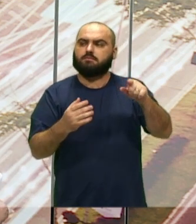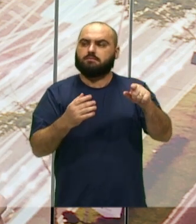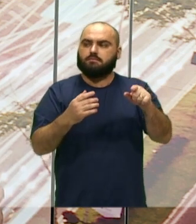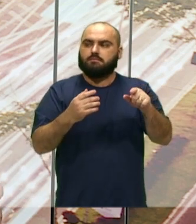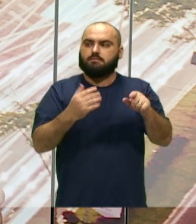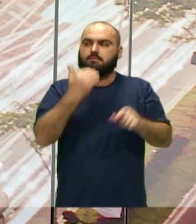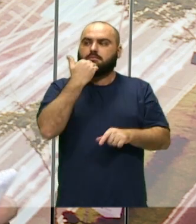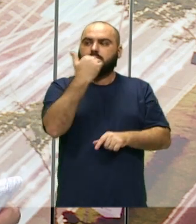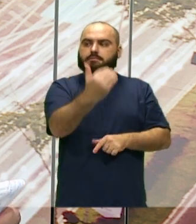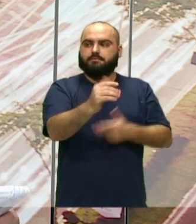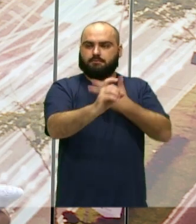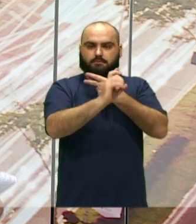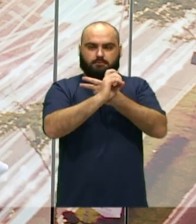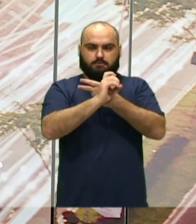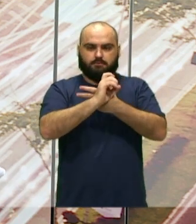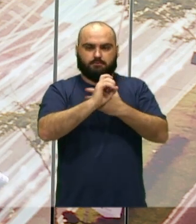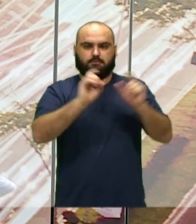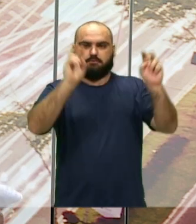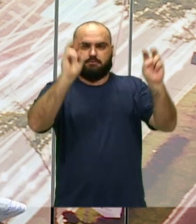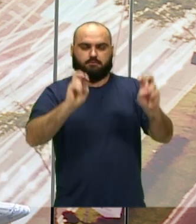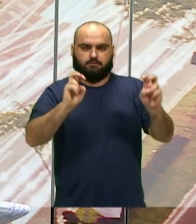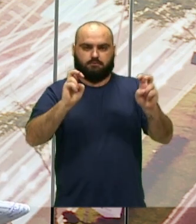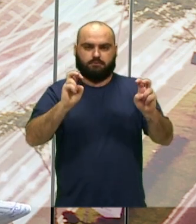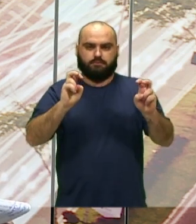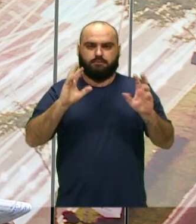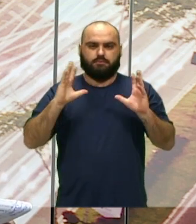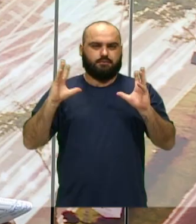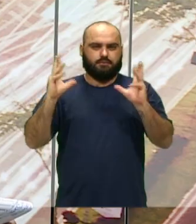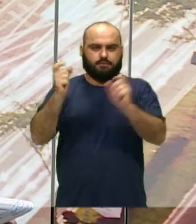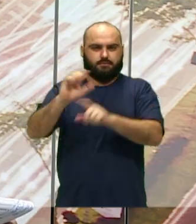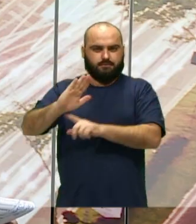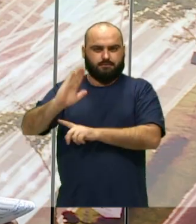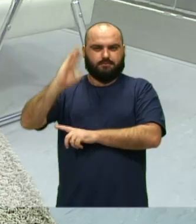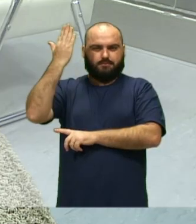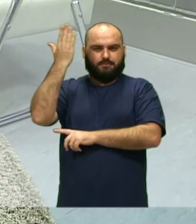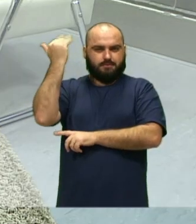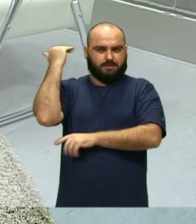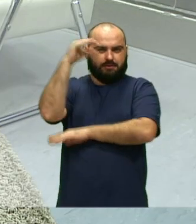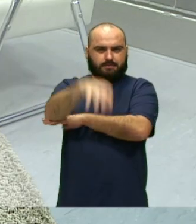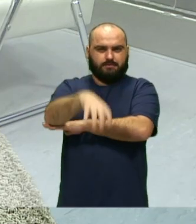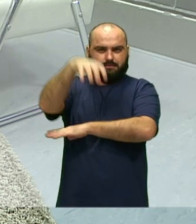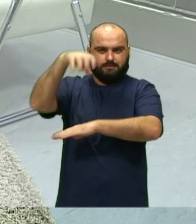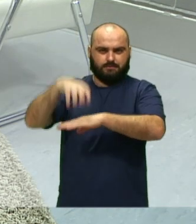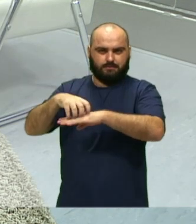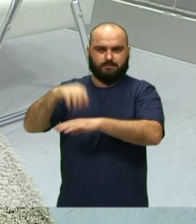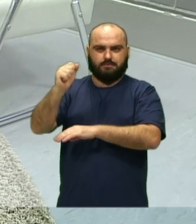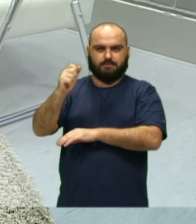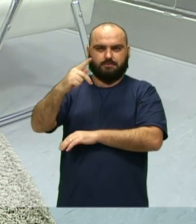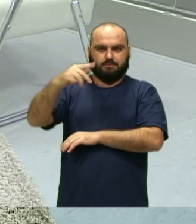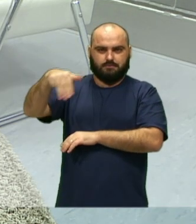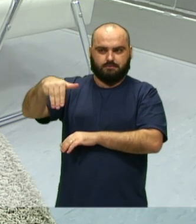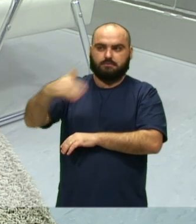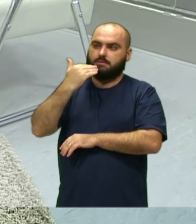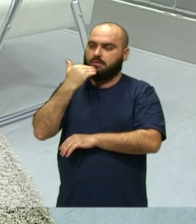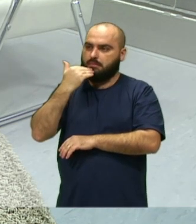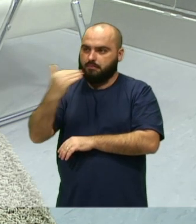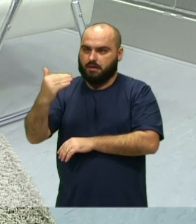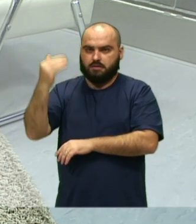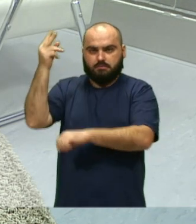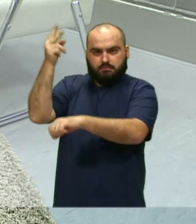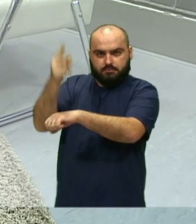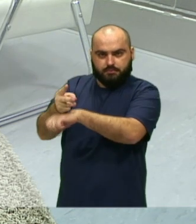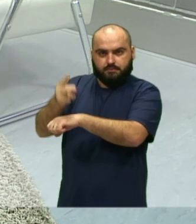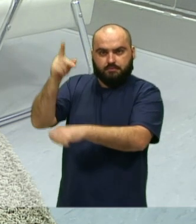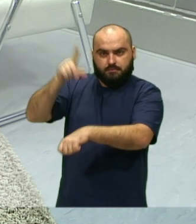pede ao Poder Executivo a respeito das gravações de todo aquele episódio que aconteceu com relação ao Porto APM Terminals e ao superintendente